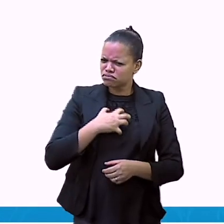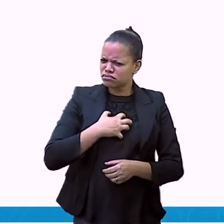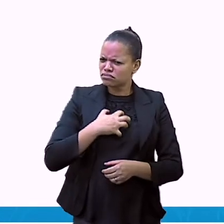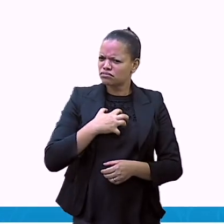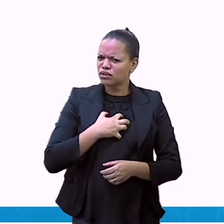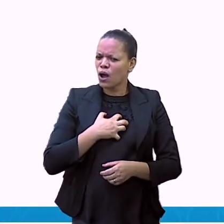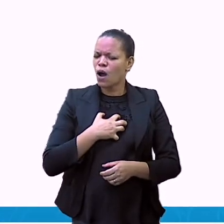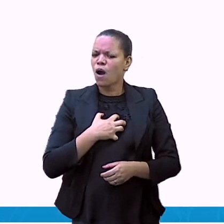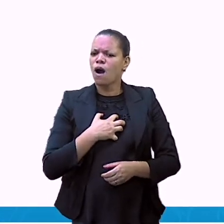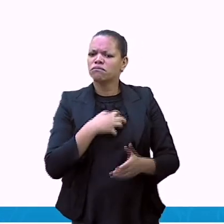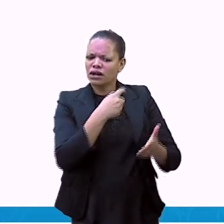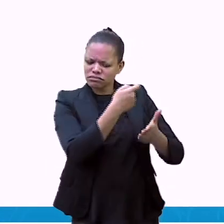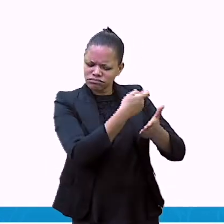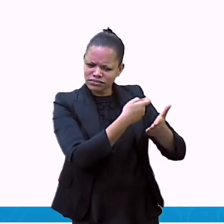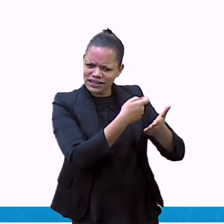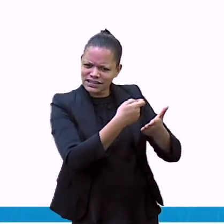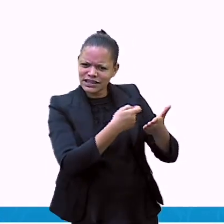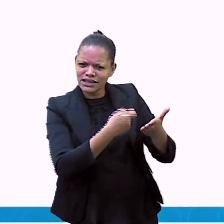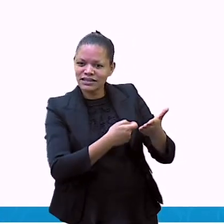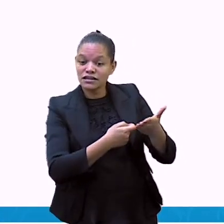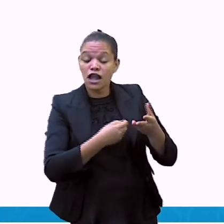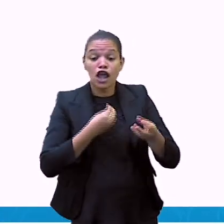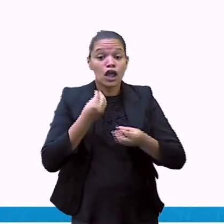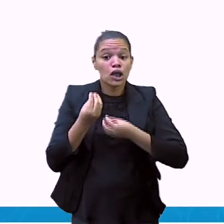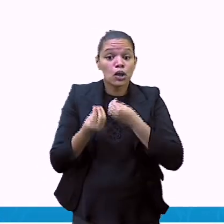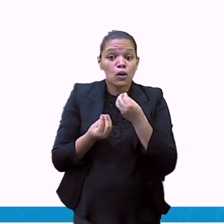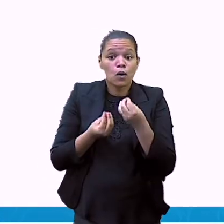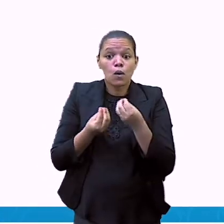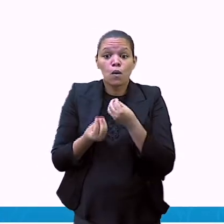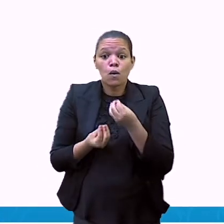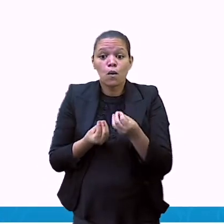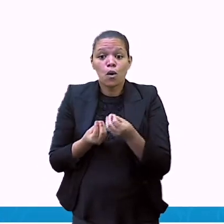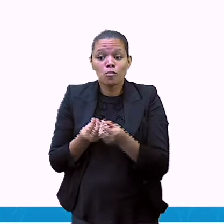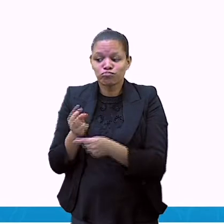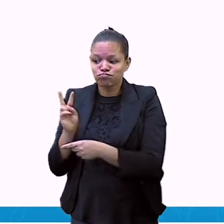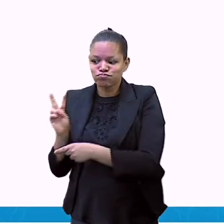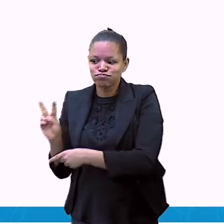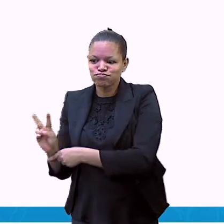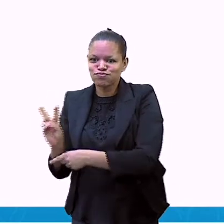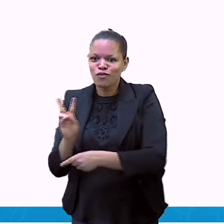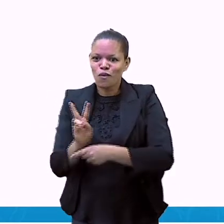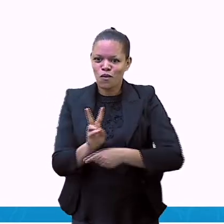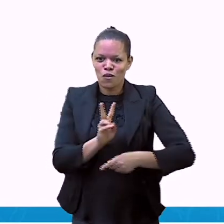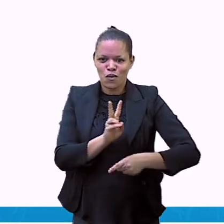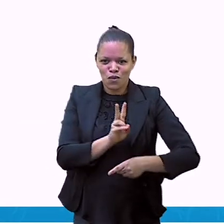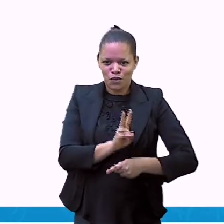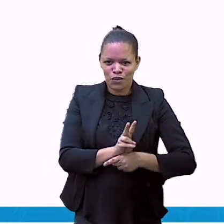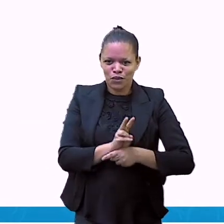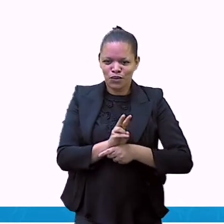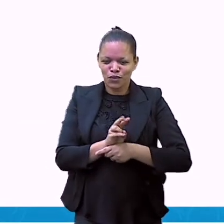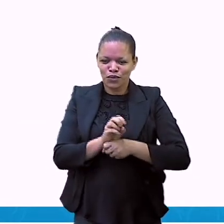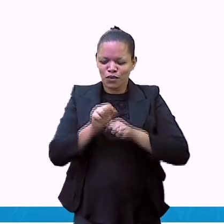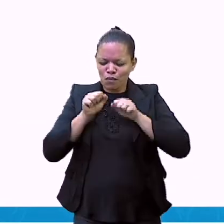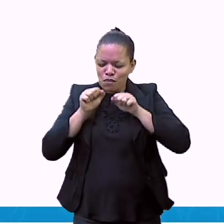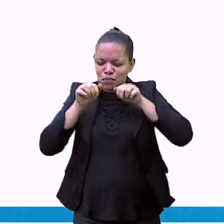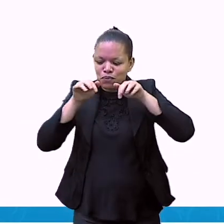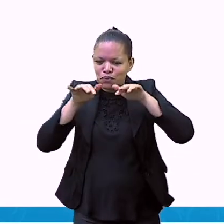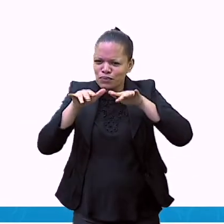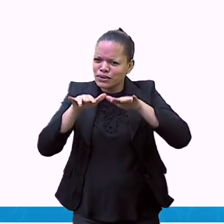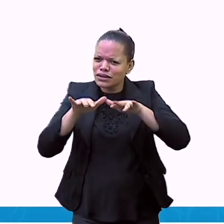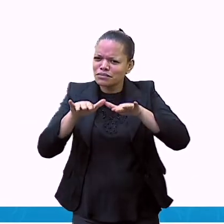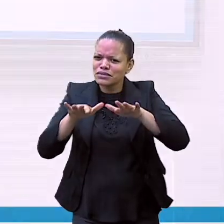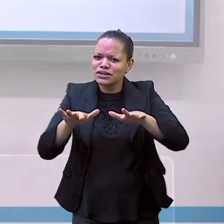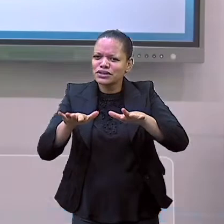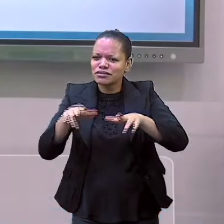contagiou e os cuidados que foram tomados para não transmitir a doença para